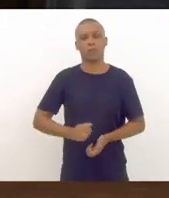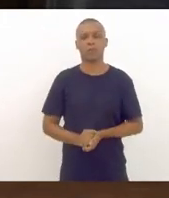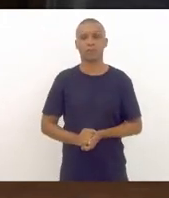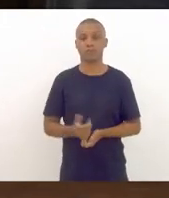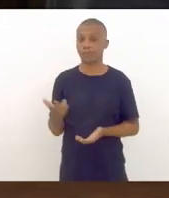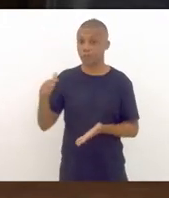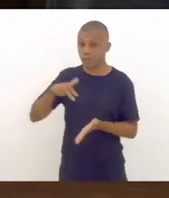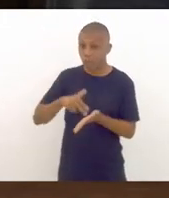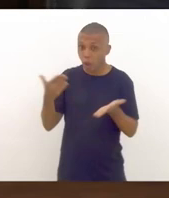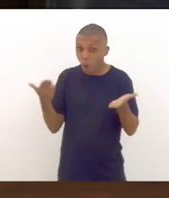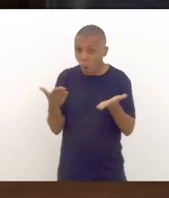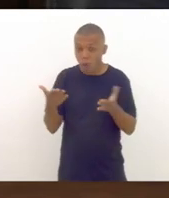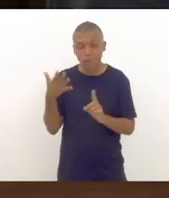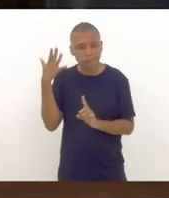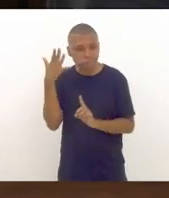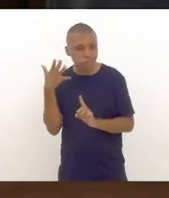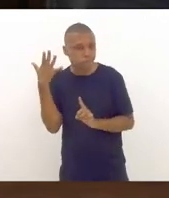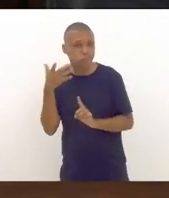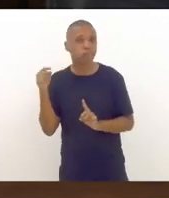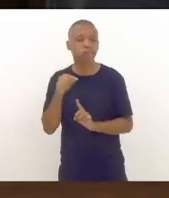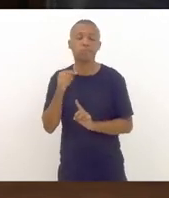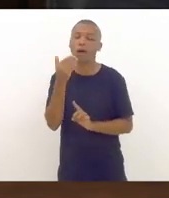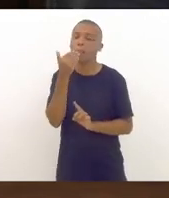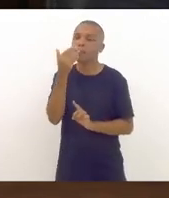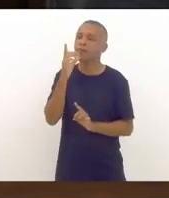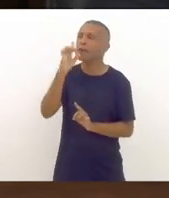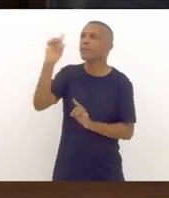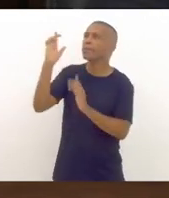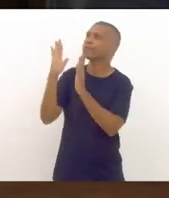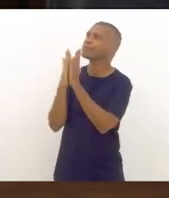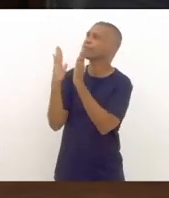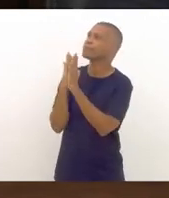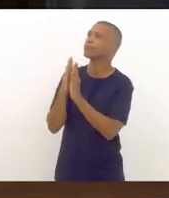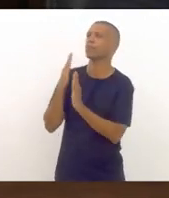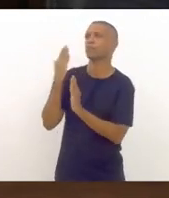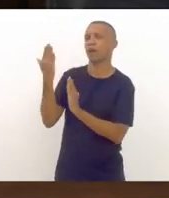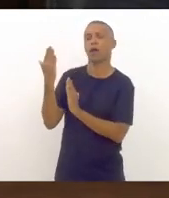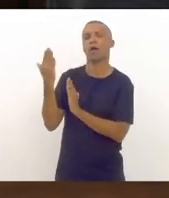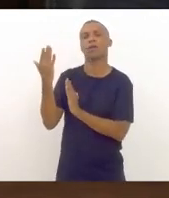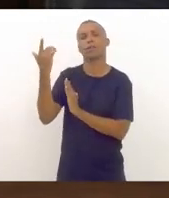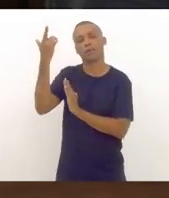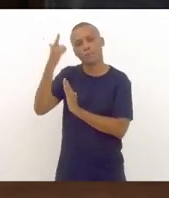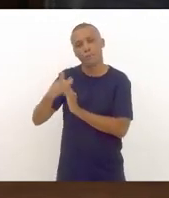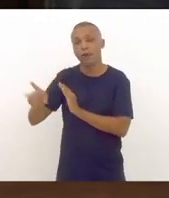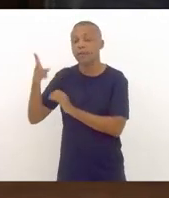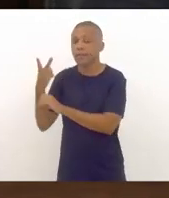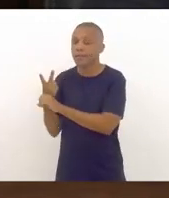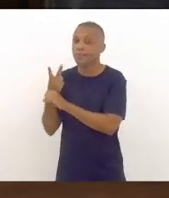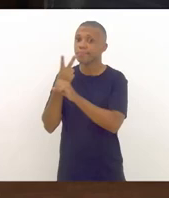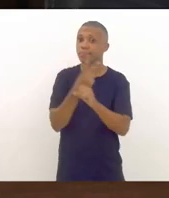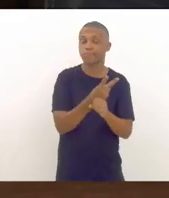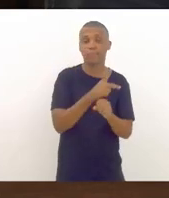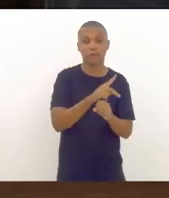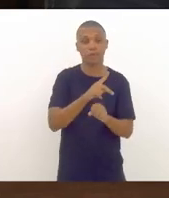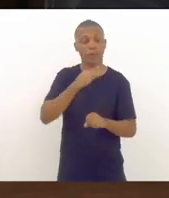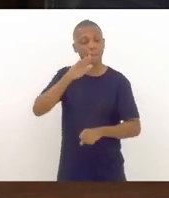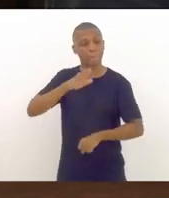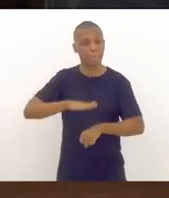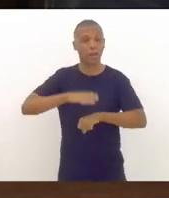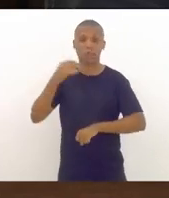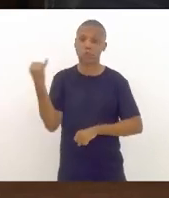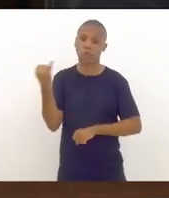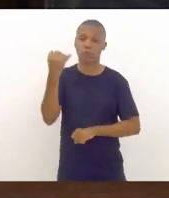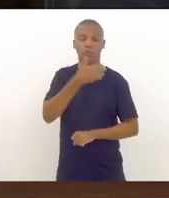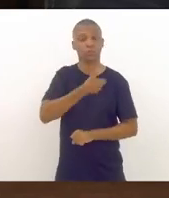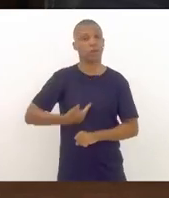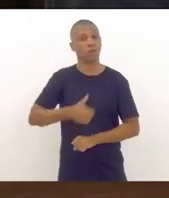aqui hoje, amigo, para pedir a Deus, rogar a Deus, que mais essa comenda, a mais importante do nosso estado,